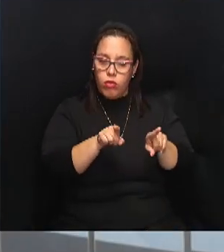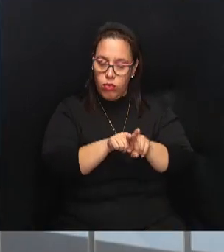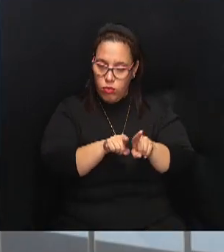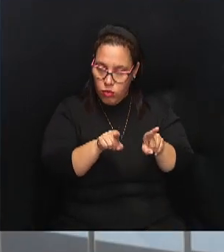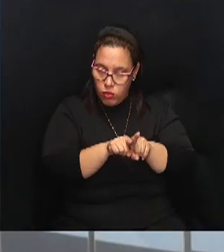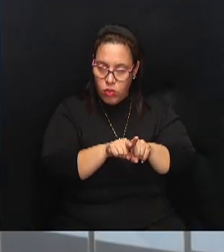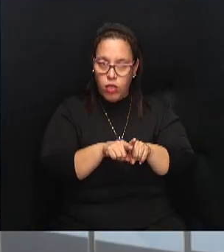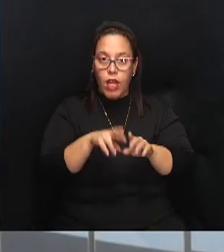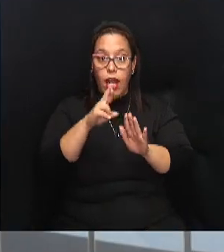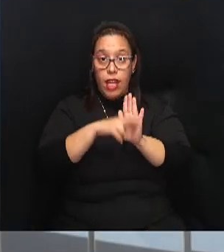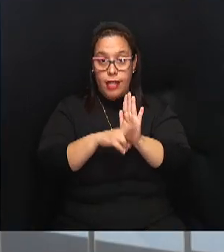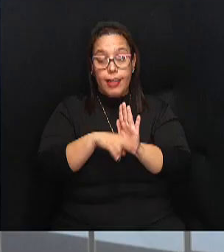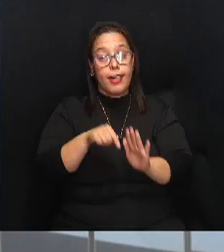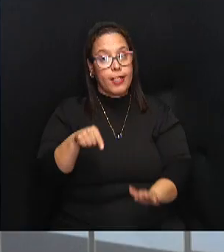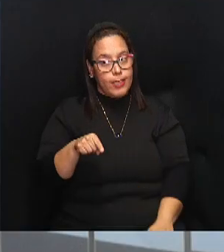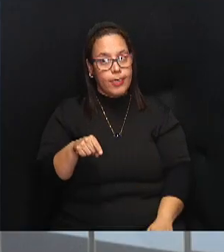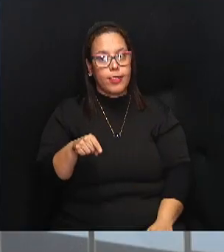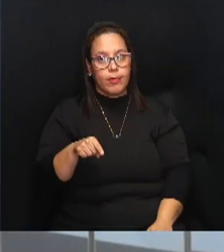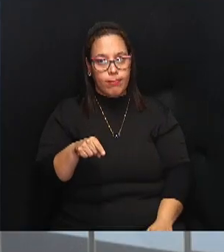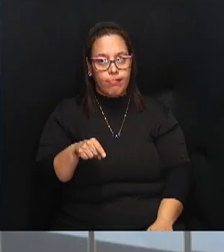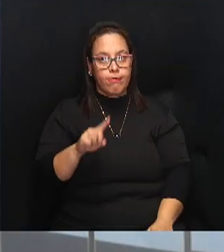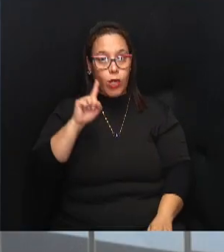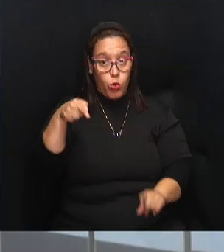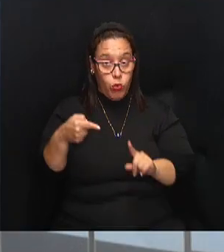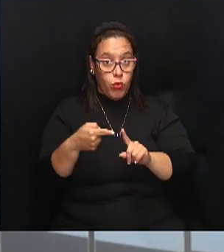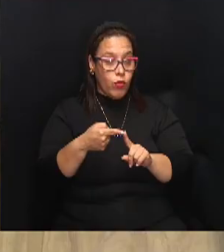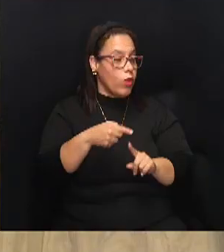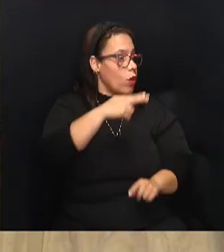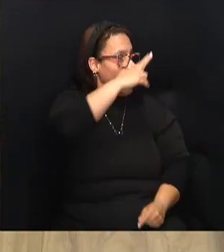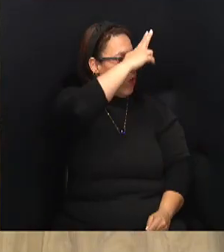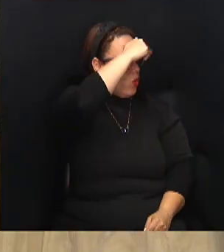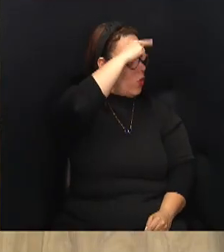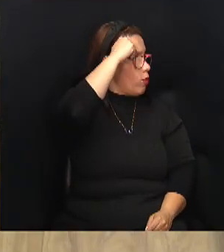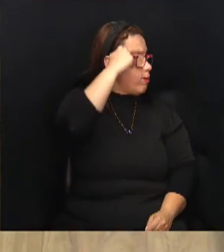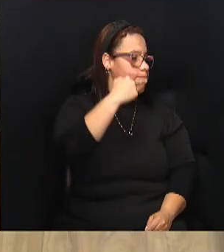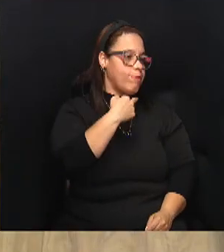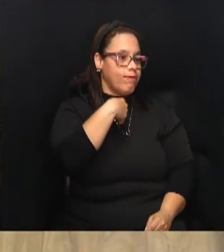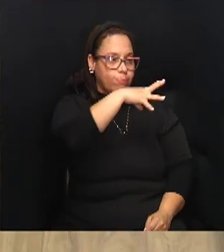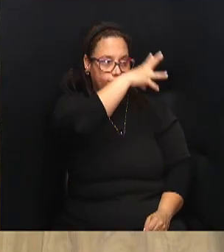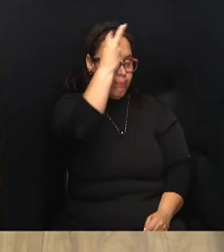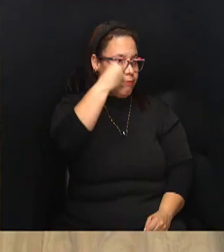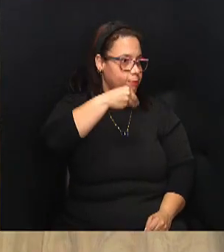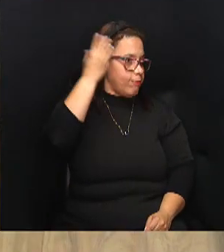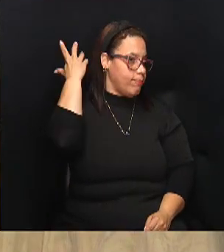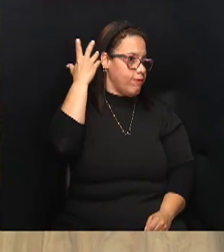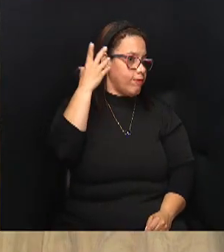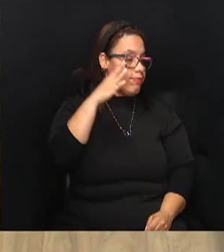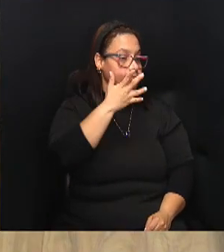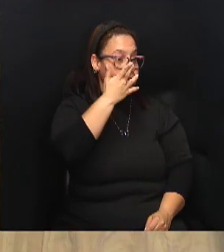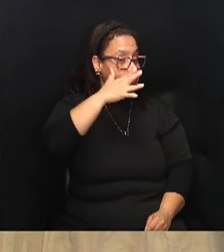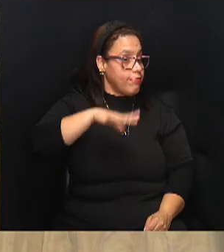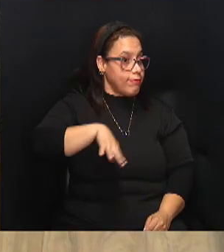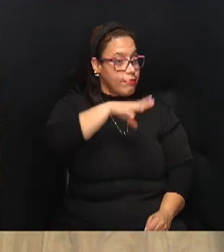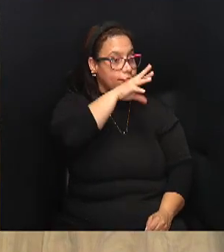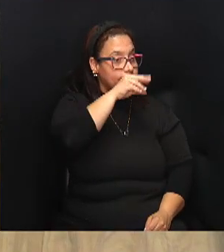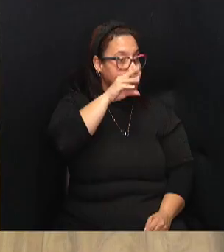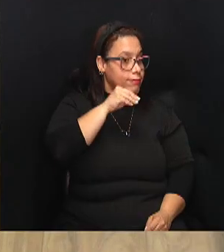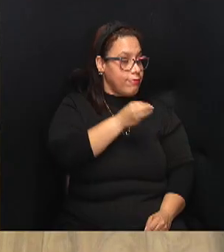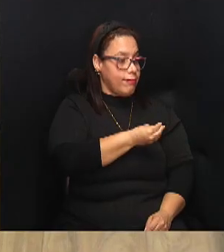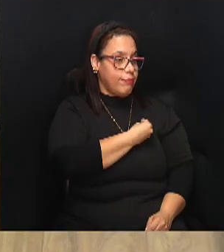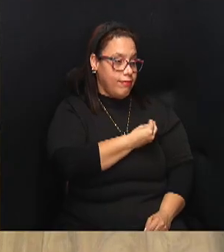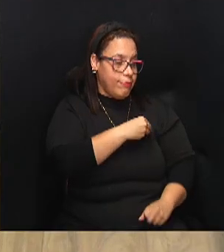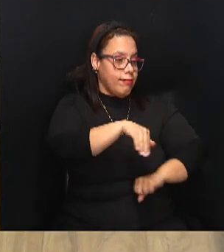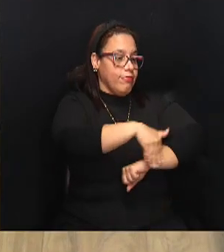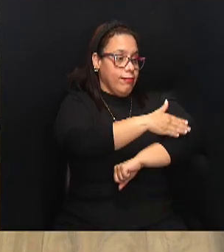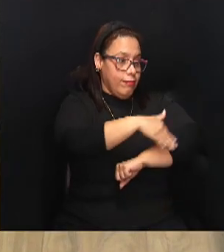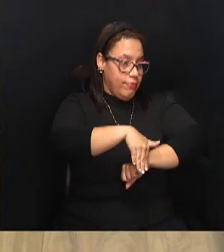aqui tem regra. O objetivo é Vereador isso. Nick Schneider, não podemos esquecer que nós temos crianças e adolescentes vivendo nas ruas